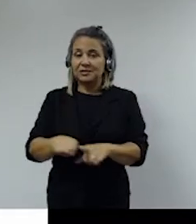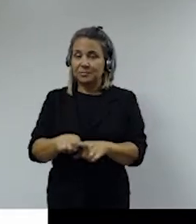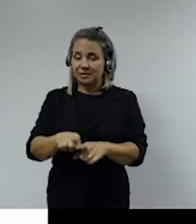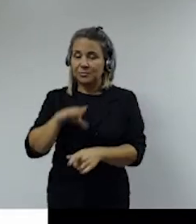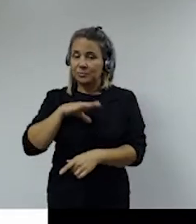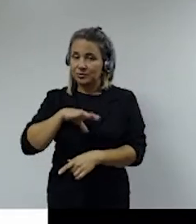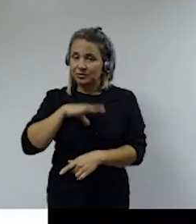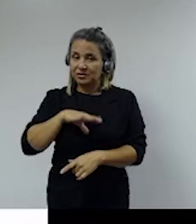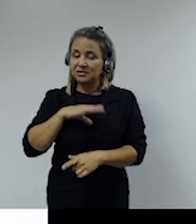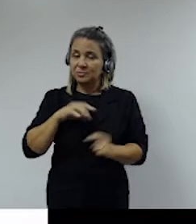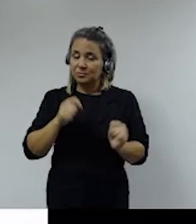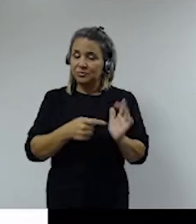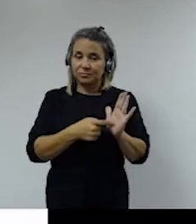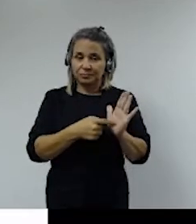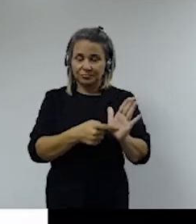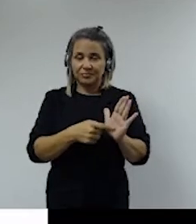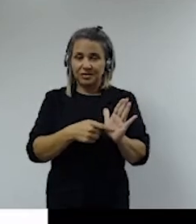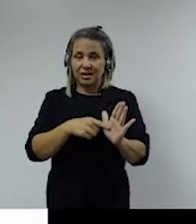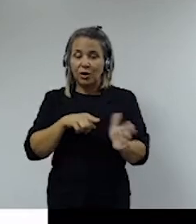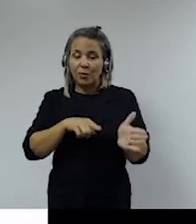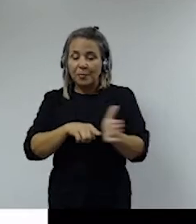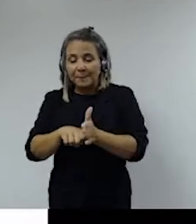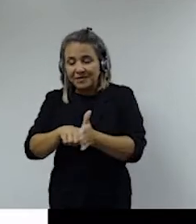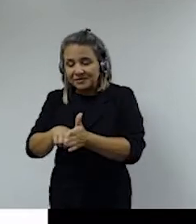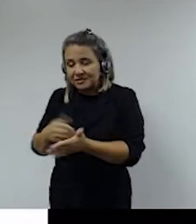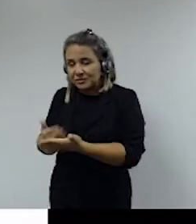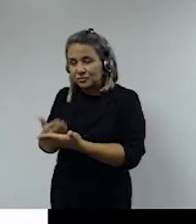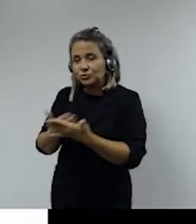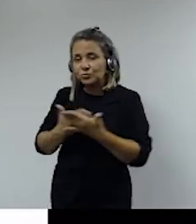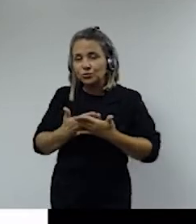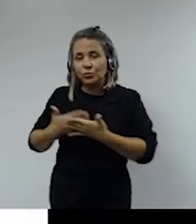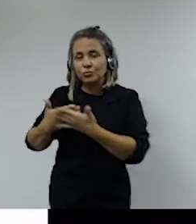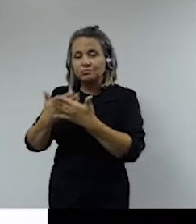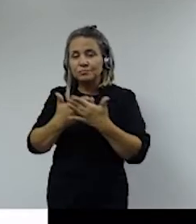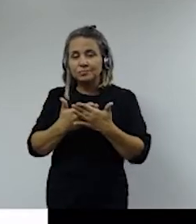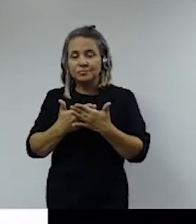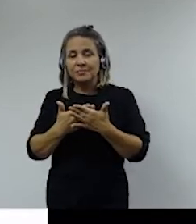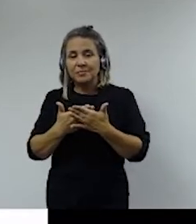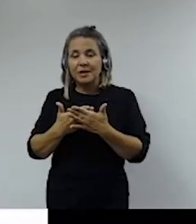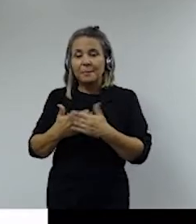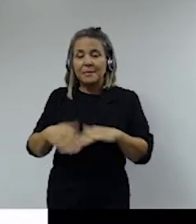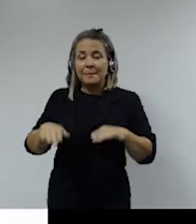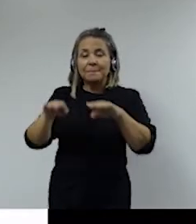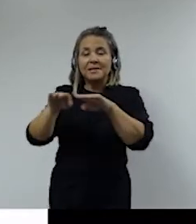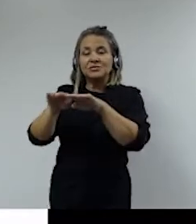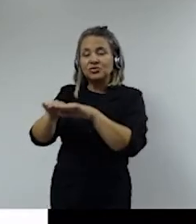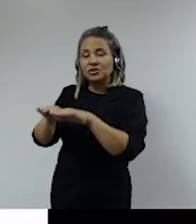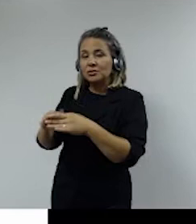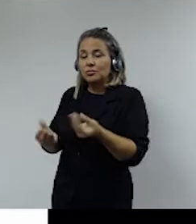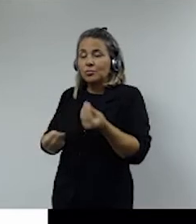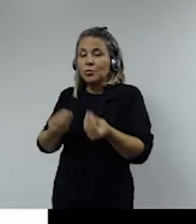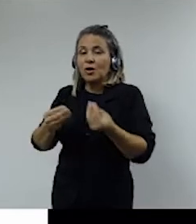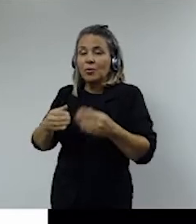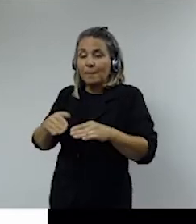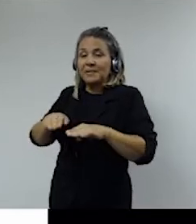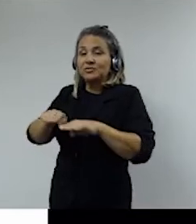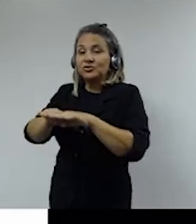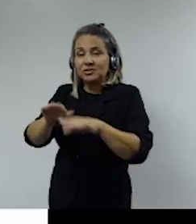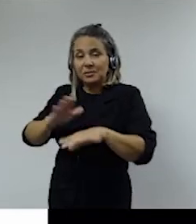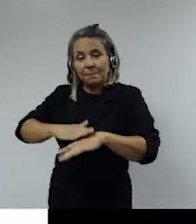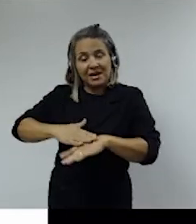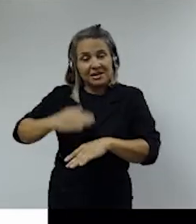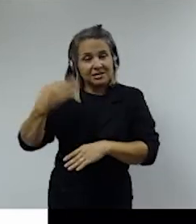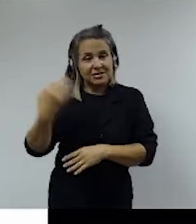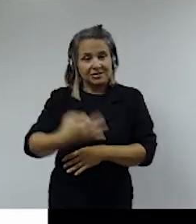português, que foi uma pesquisa que estudou, basicamente, a ideia era tentar medir qual medida é mais